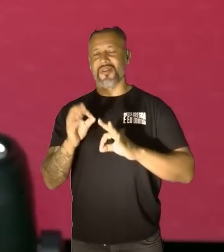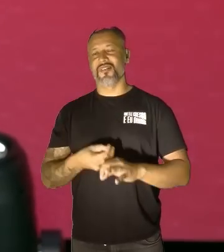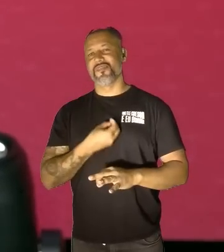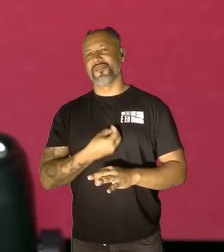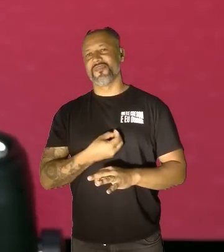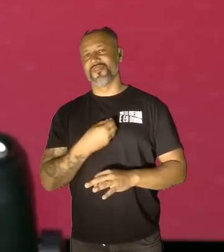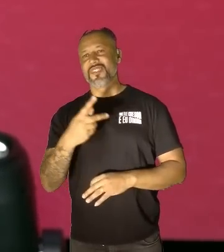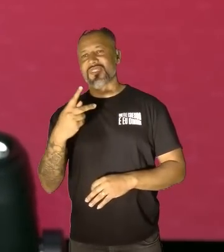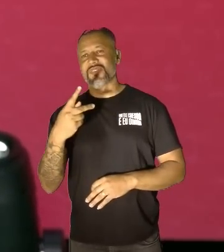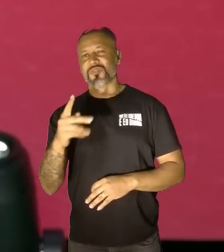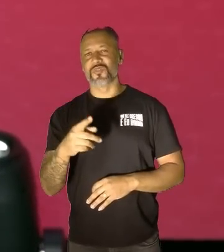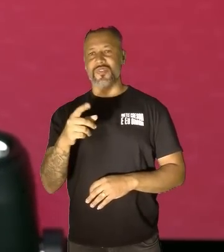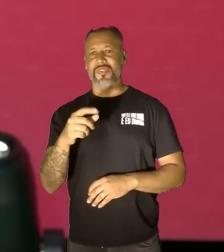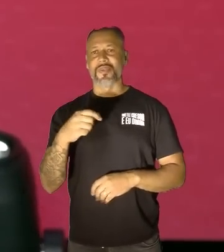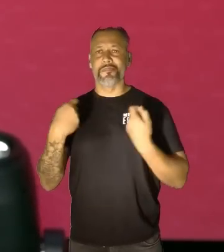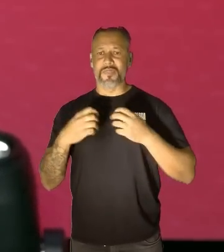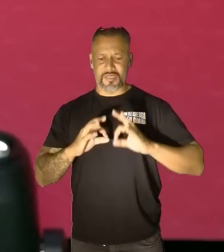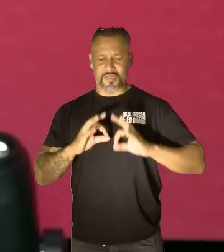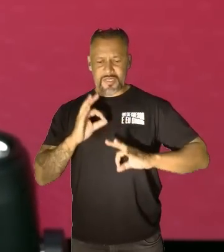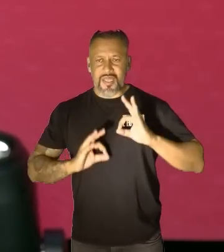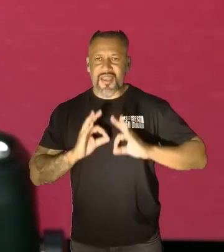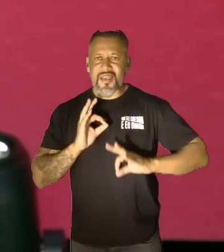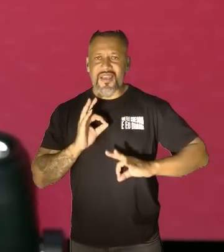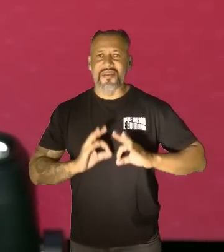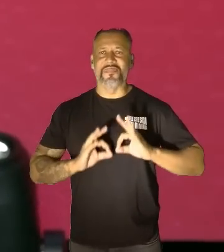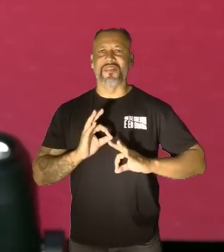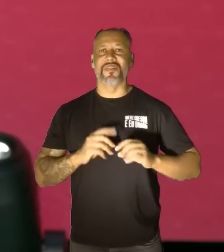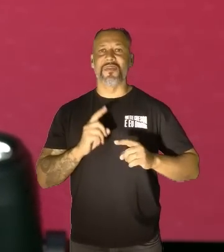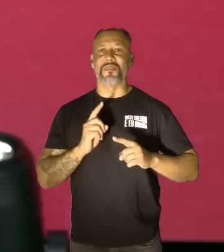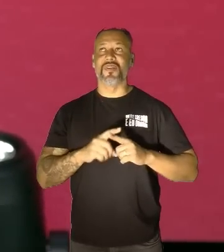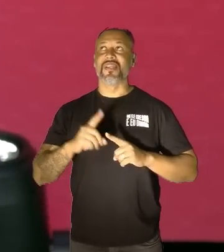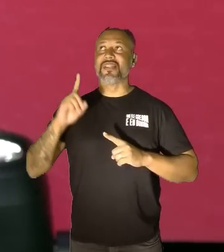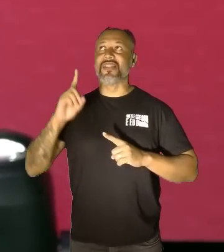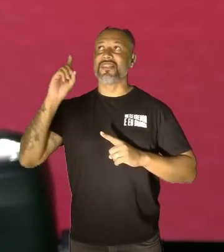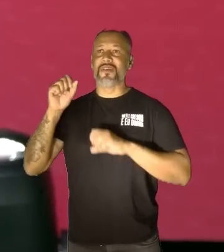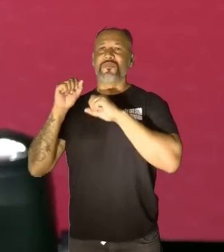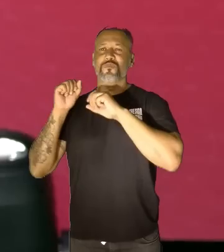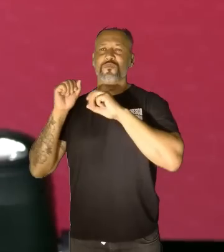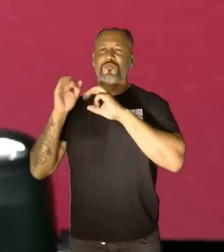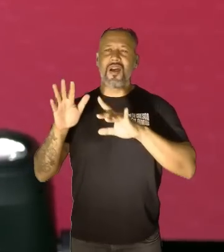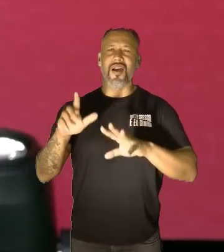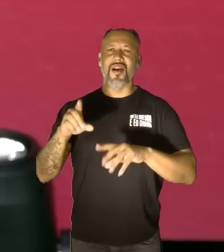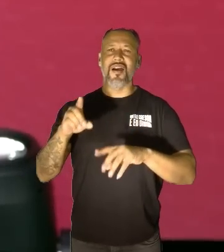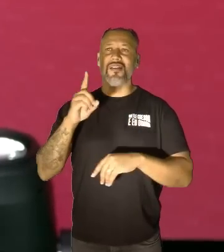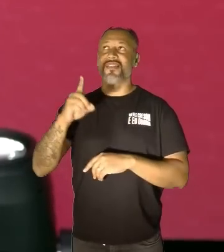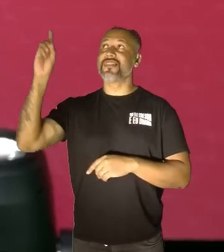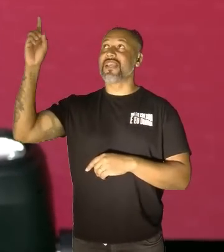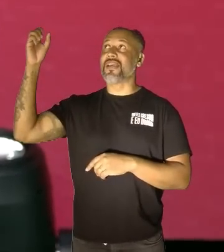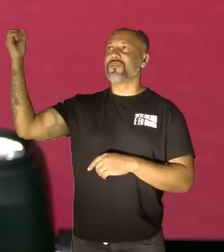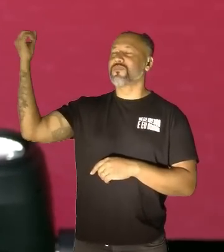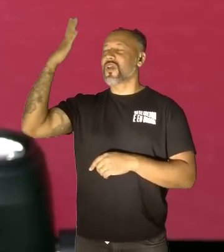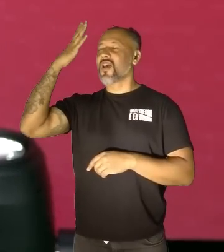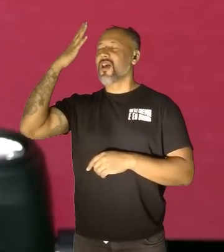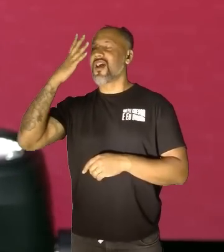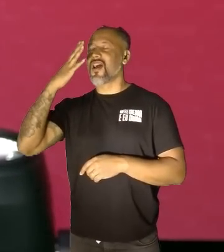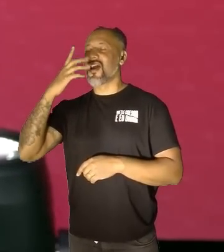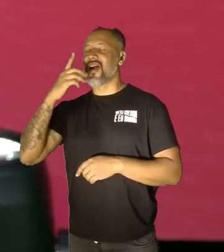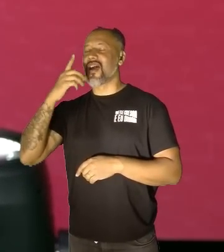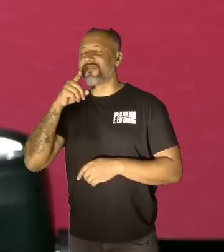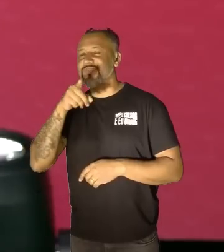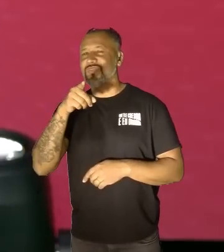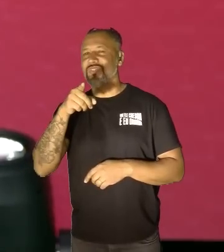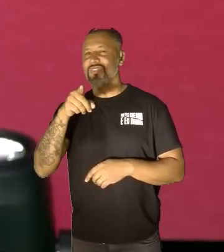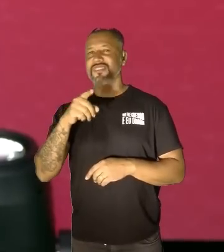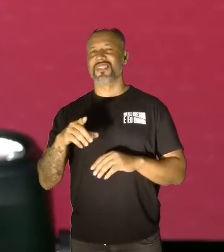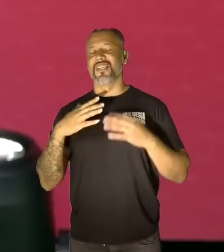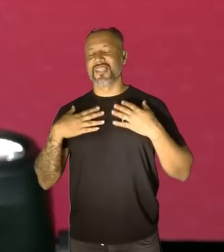Deus está falando: se prepare porque eu vou sacudir a sua vida, se prepare porque eu vou trazer revelações únicas para você. Deite chocado,